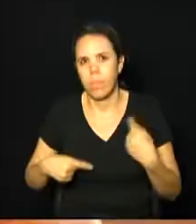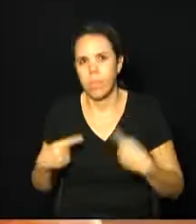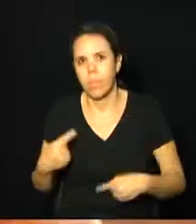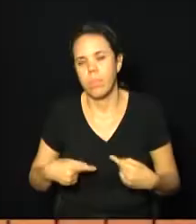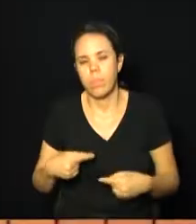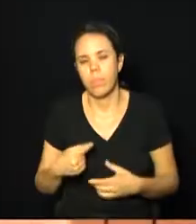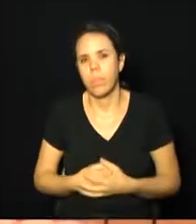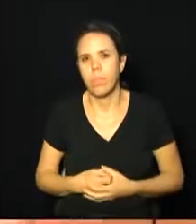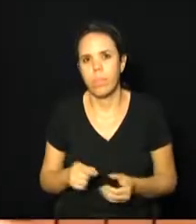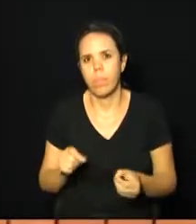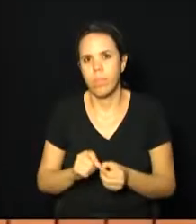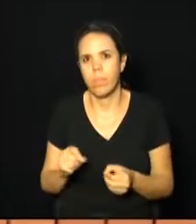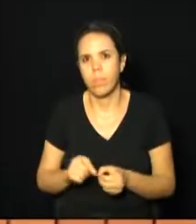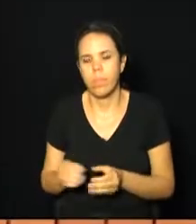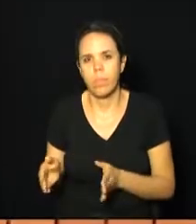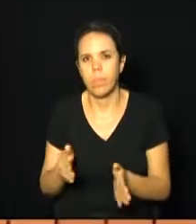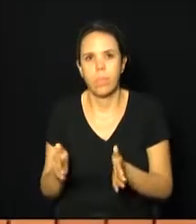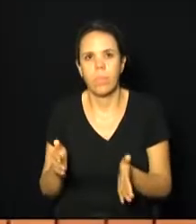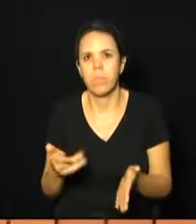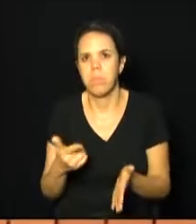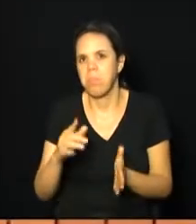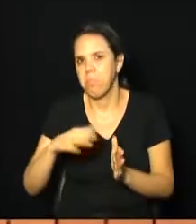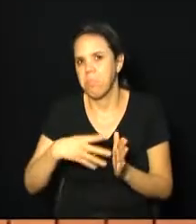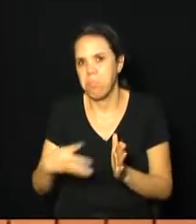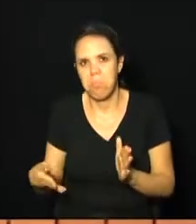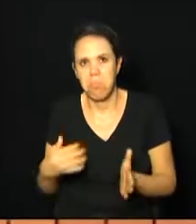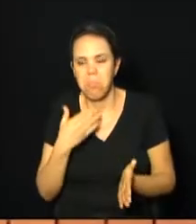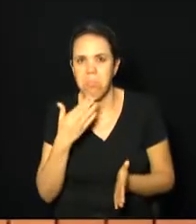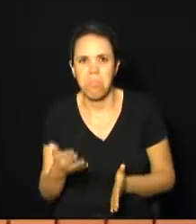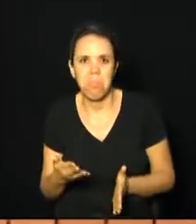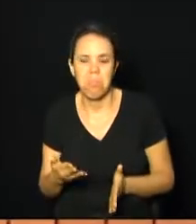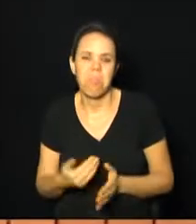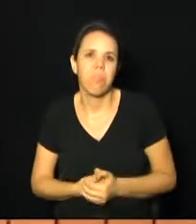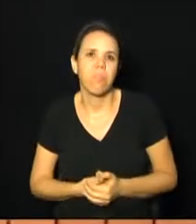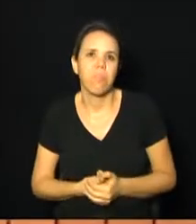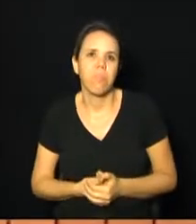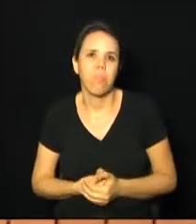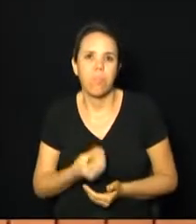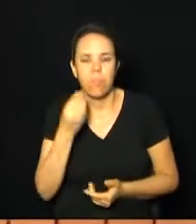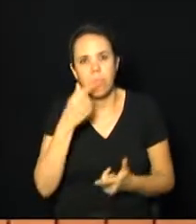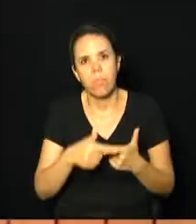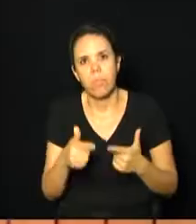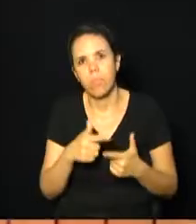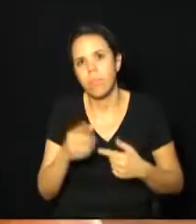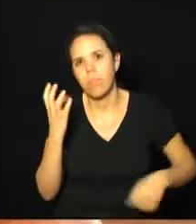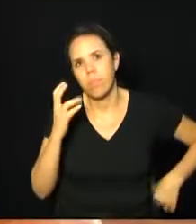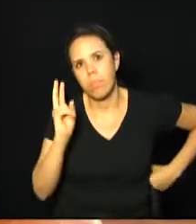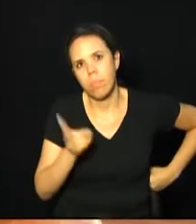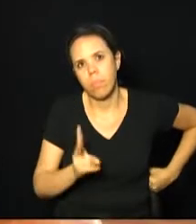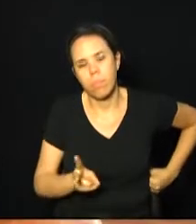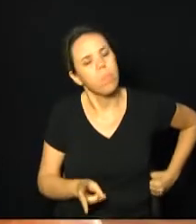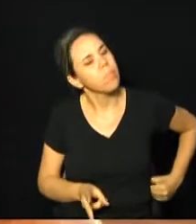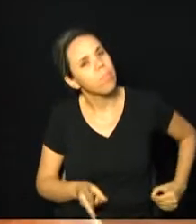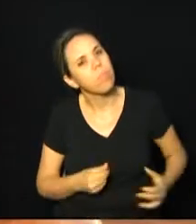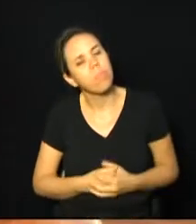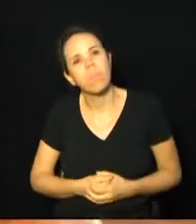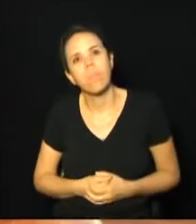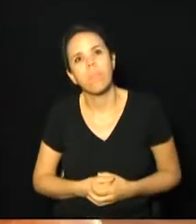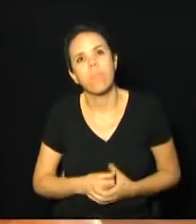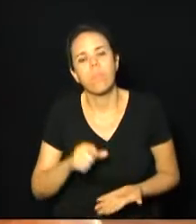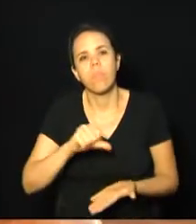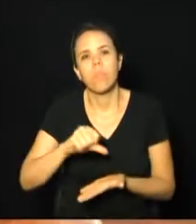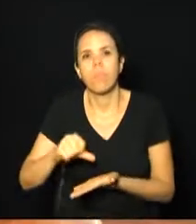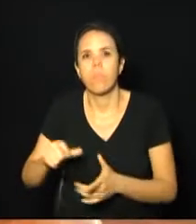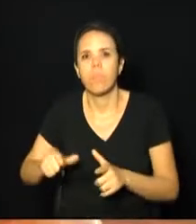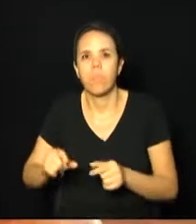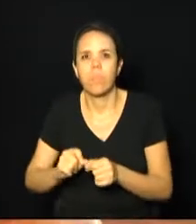esses dias. Faz lombada na estrada de terra sem sinalização, né? A gente está tendo problema direto, porque agora virou, assim, todo local o